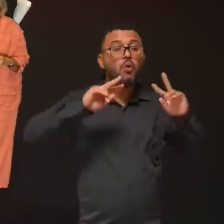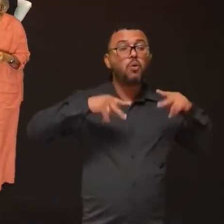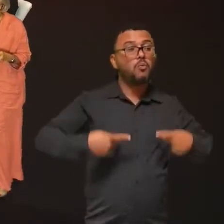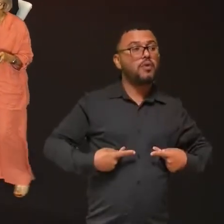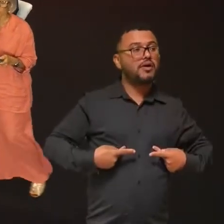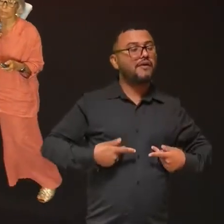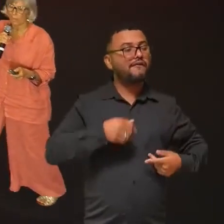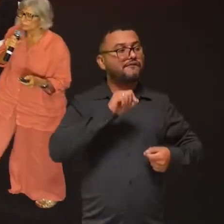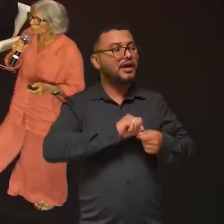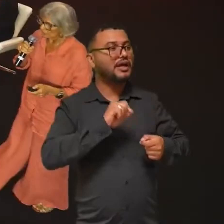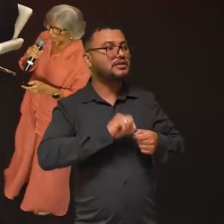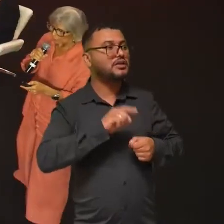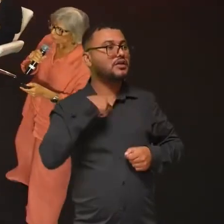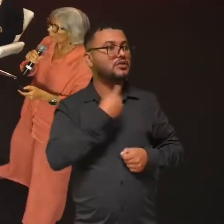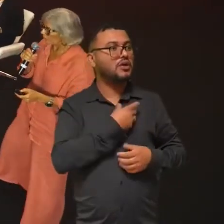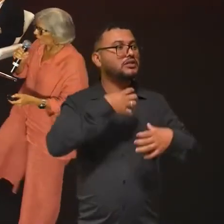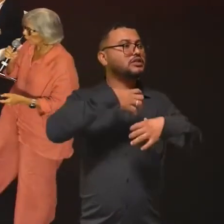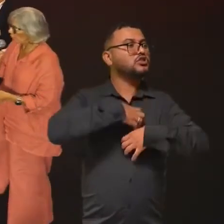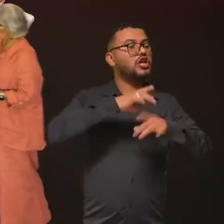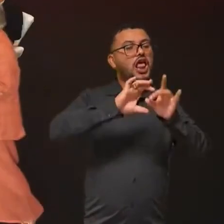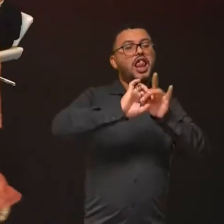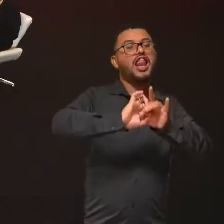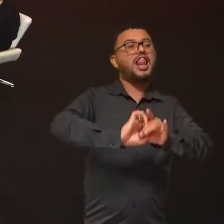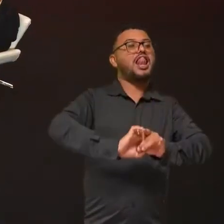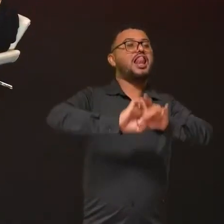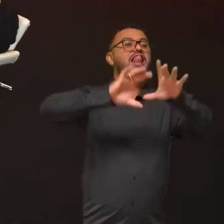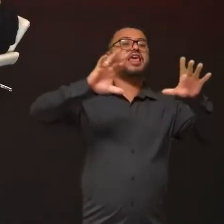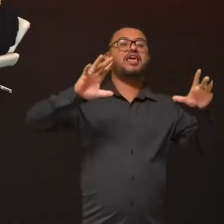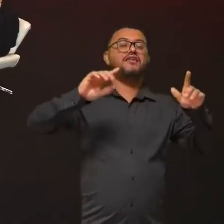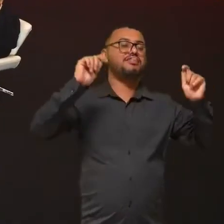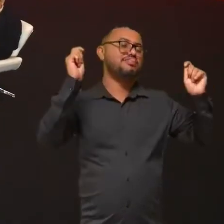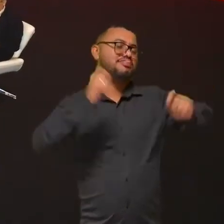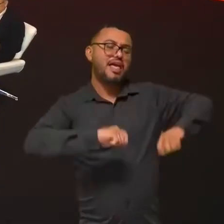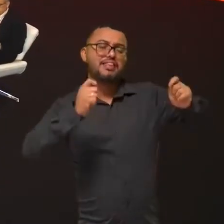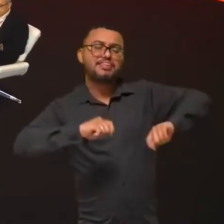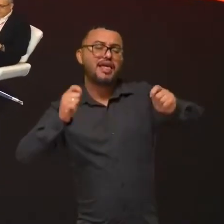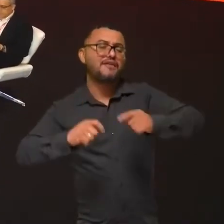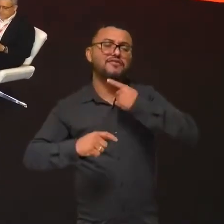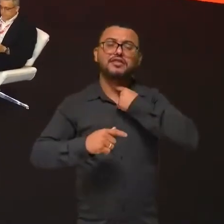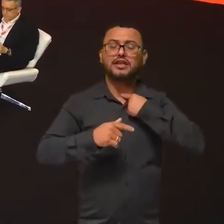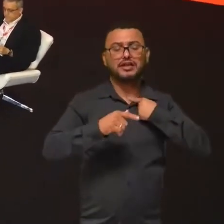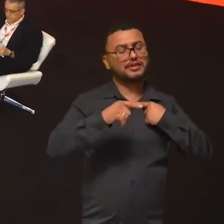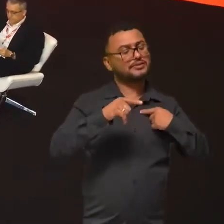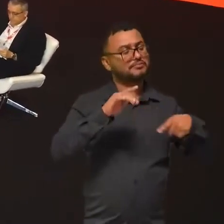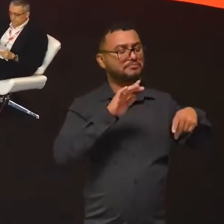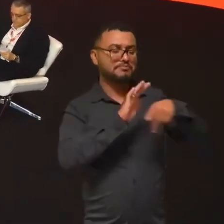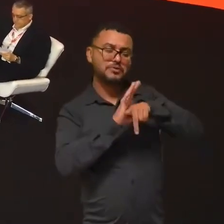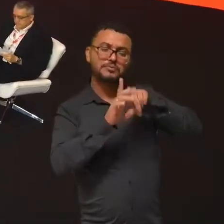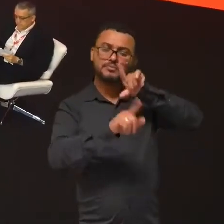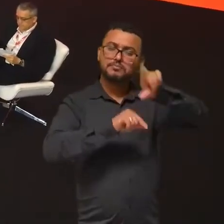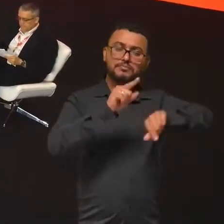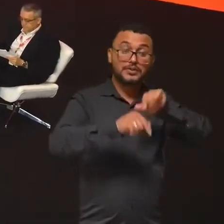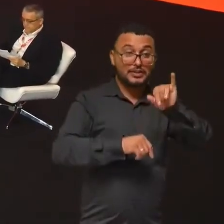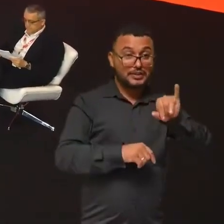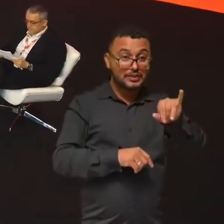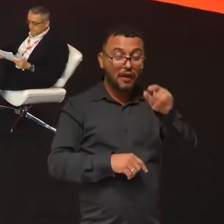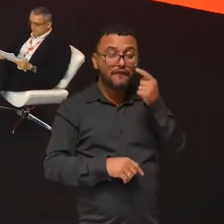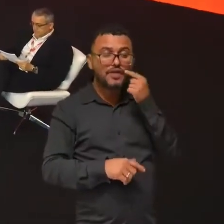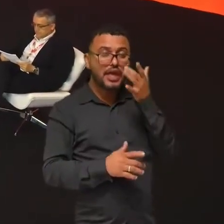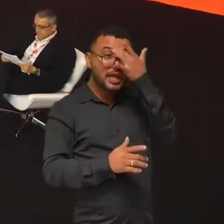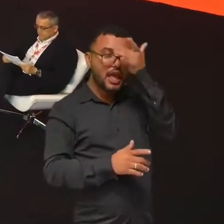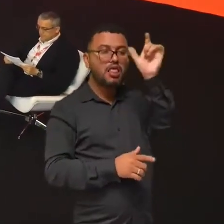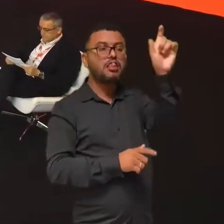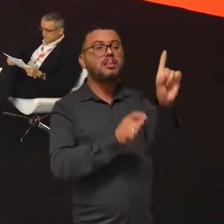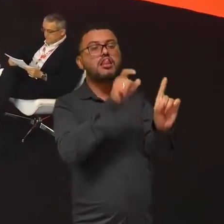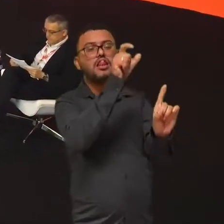autonomia, capacidade de escolha. E olhando para quem nós estamos falando. olhando para cada uma